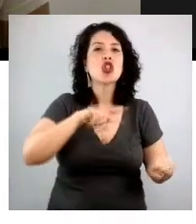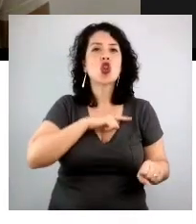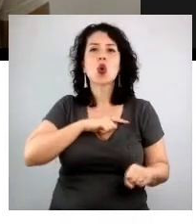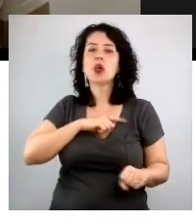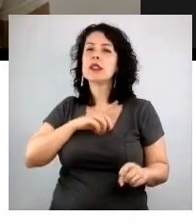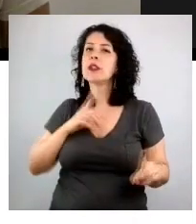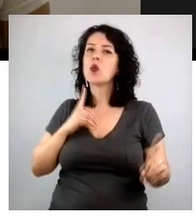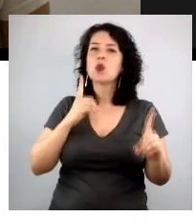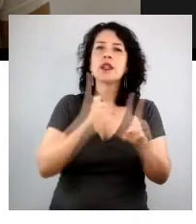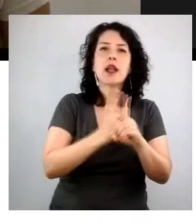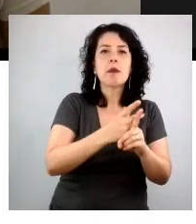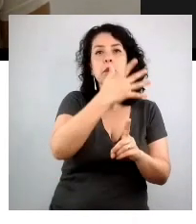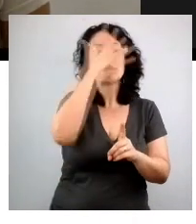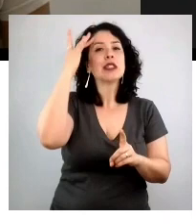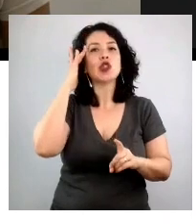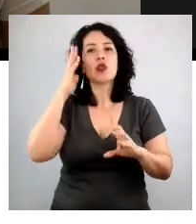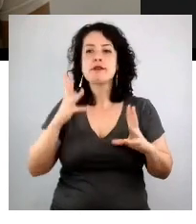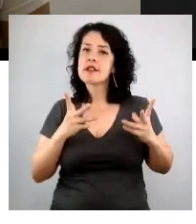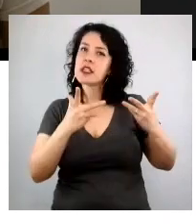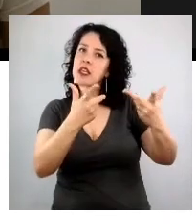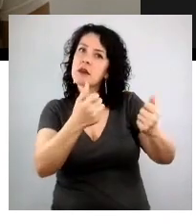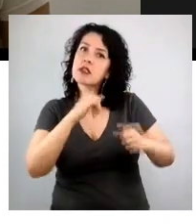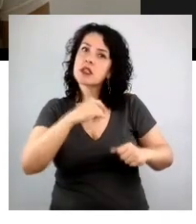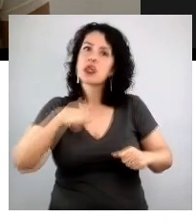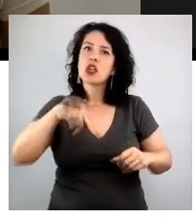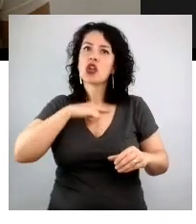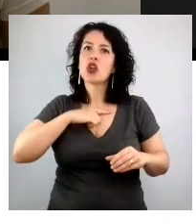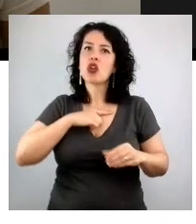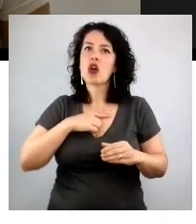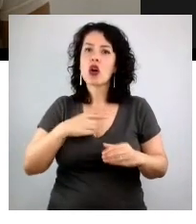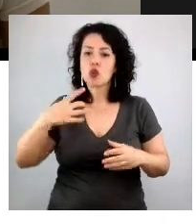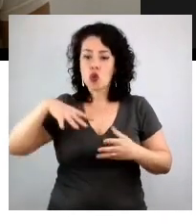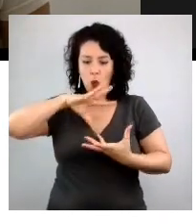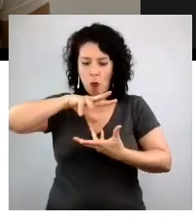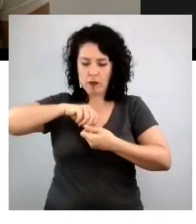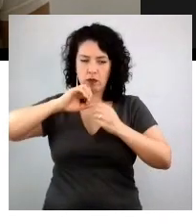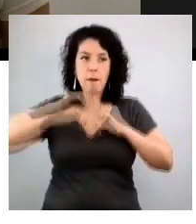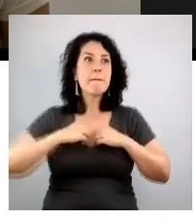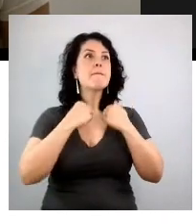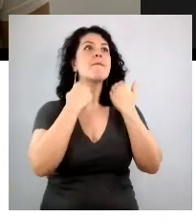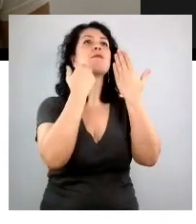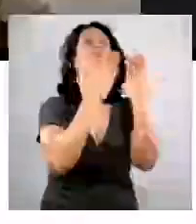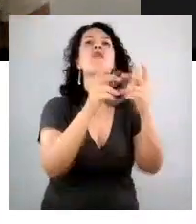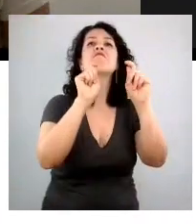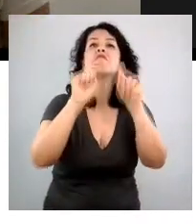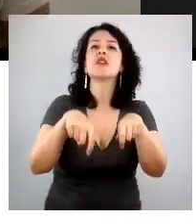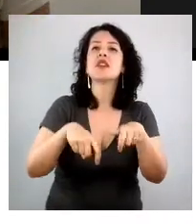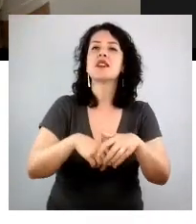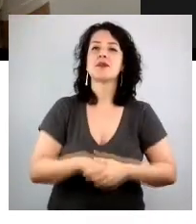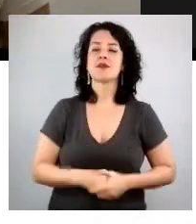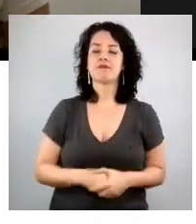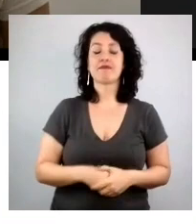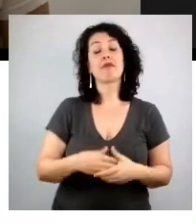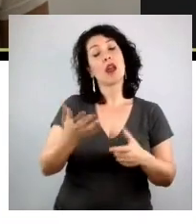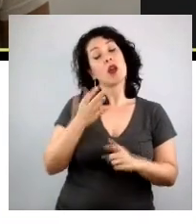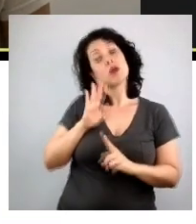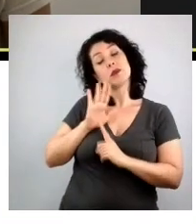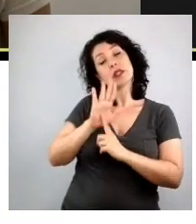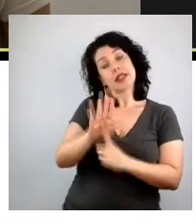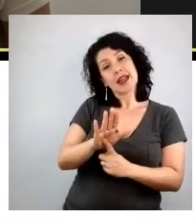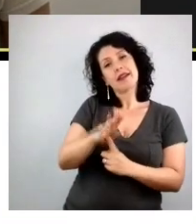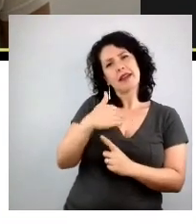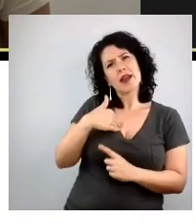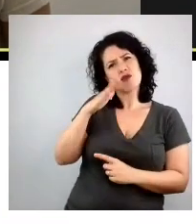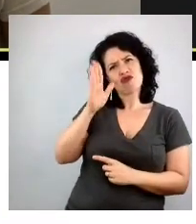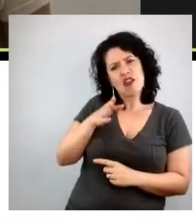propõe a sair do nosso próprio universo. Então, Nath, eu queria que você se apresentasse, porque eu tenho aqui a sua bio, mas eu gosto sempre que as